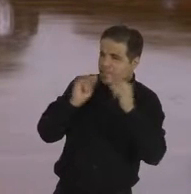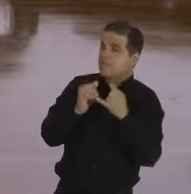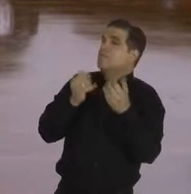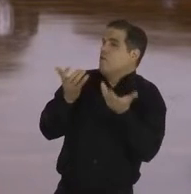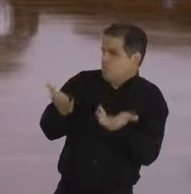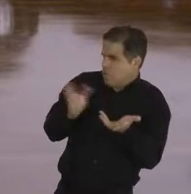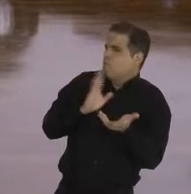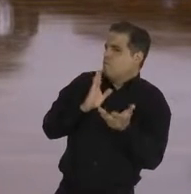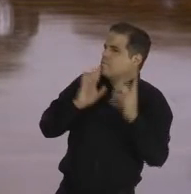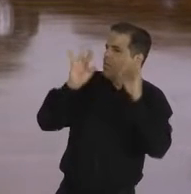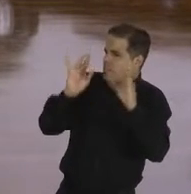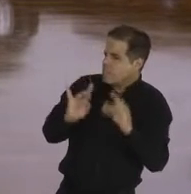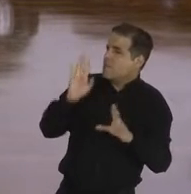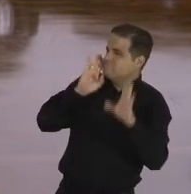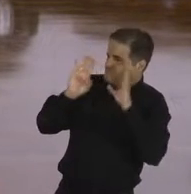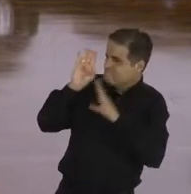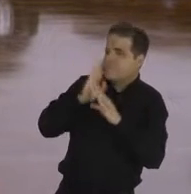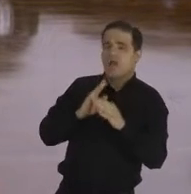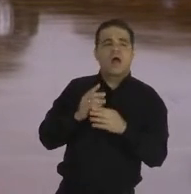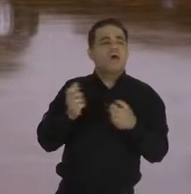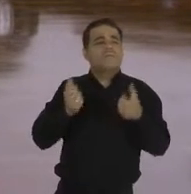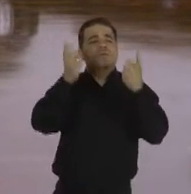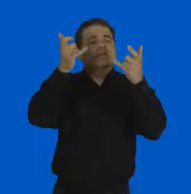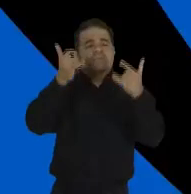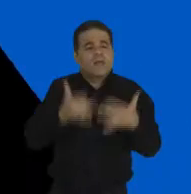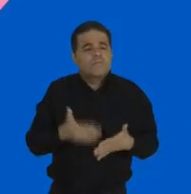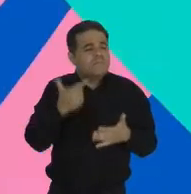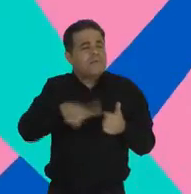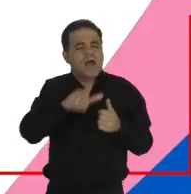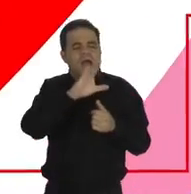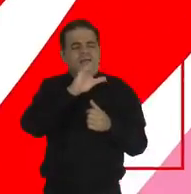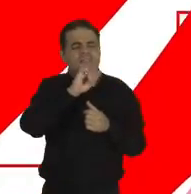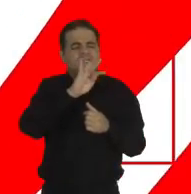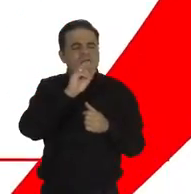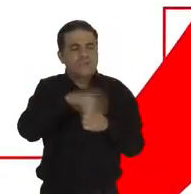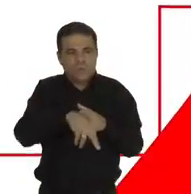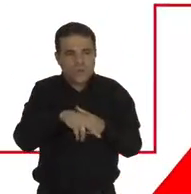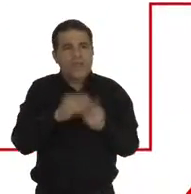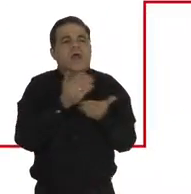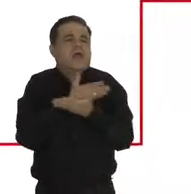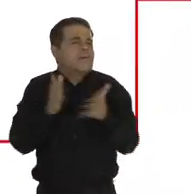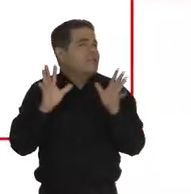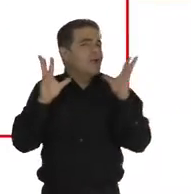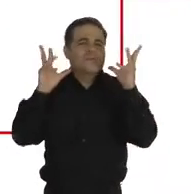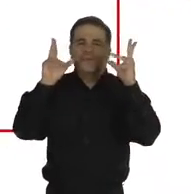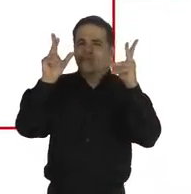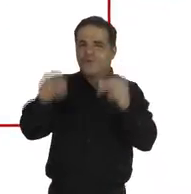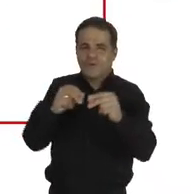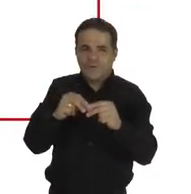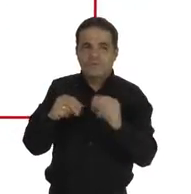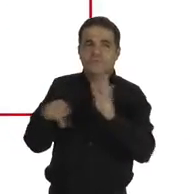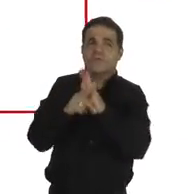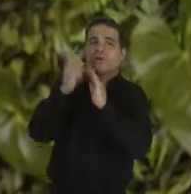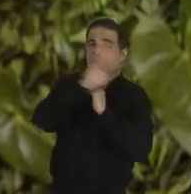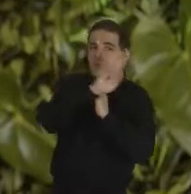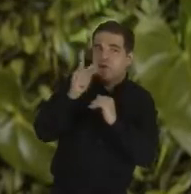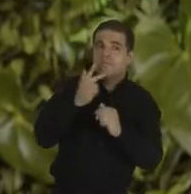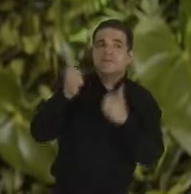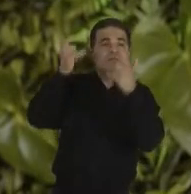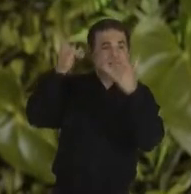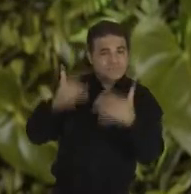detalhes que você pode contar mais aí da Citroen Citroen a farol é para todos como o próprio nome diz